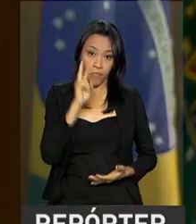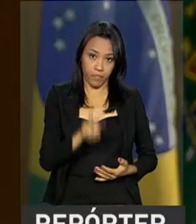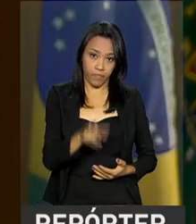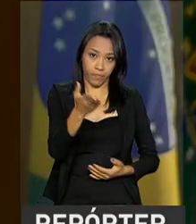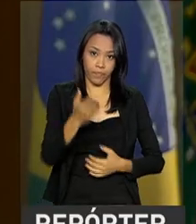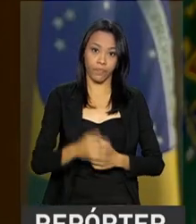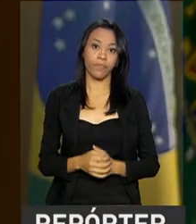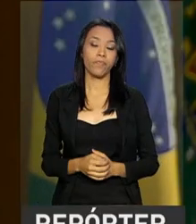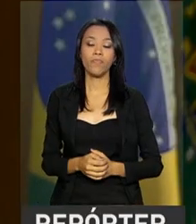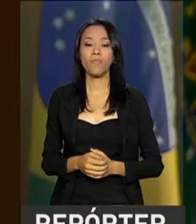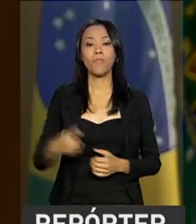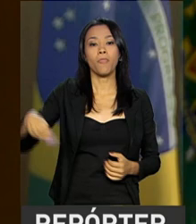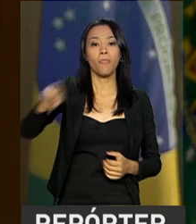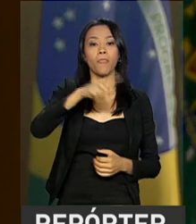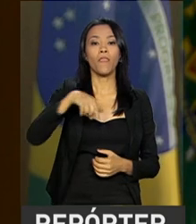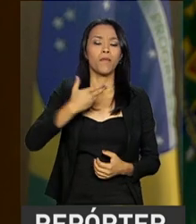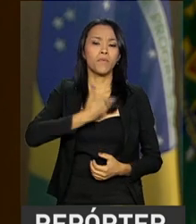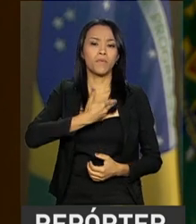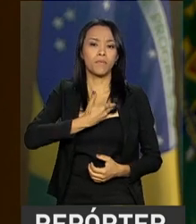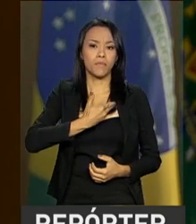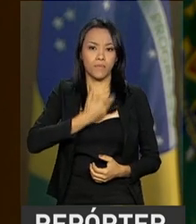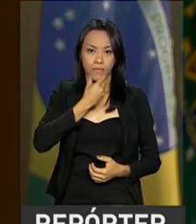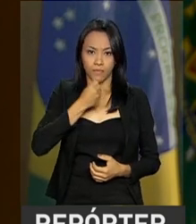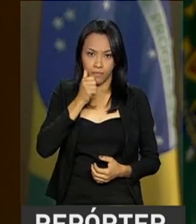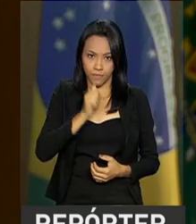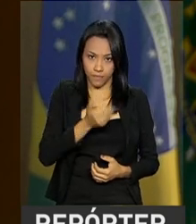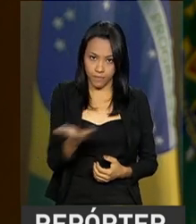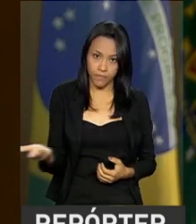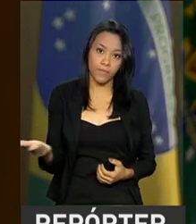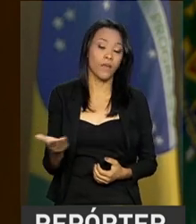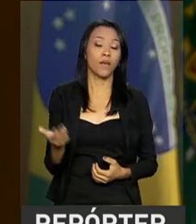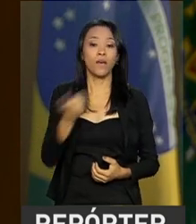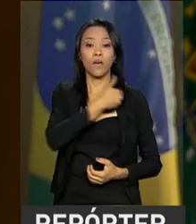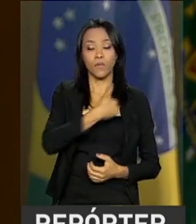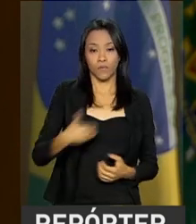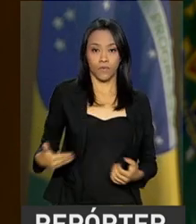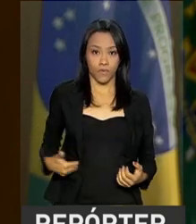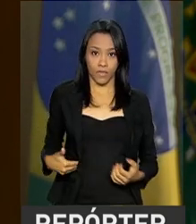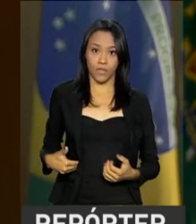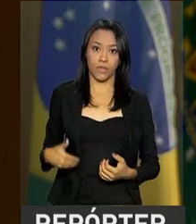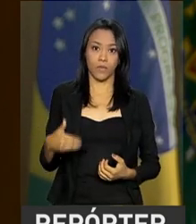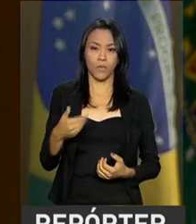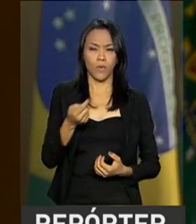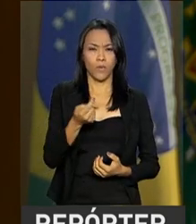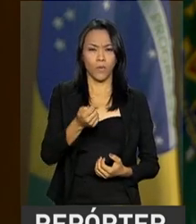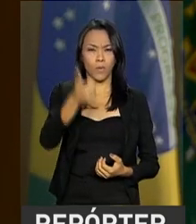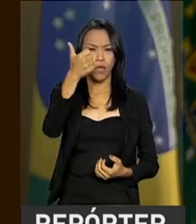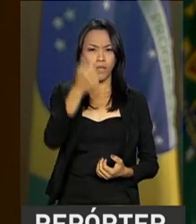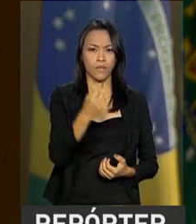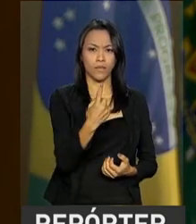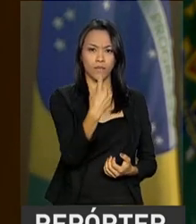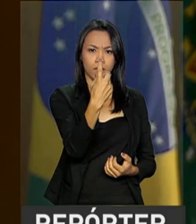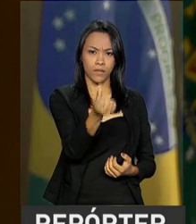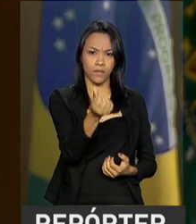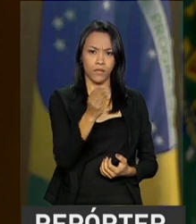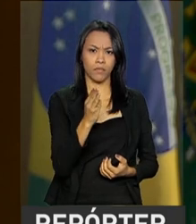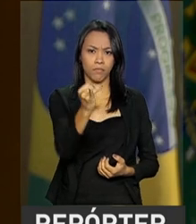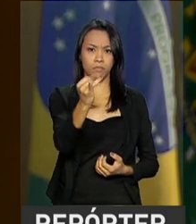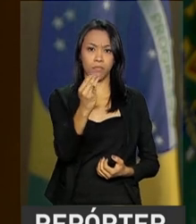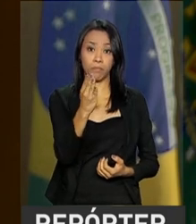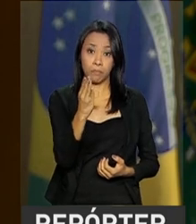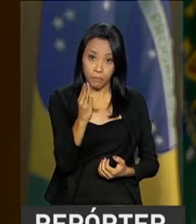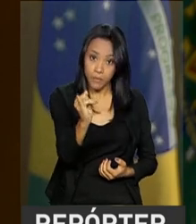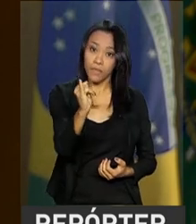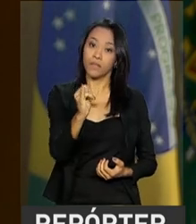meus amigos meus amigos o governo liberou quase 16 bilhões de reais